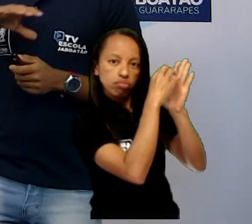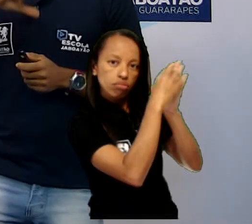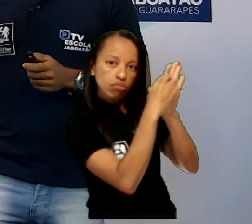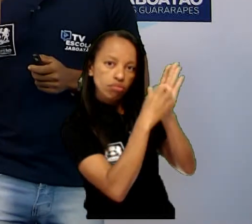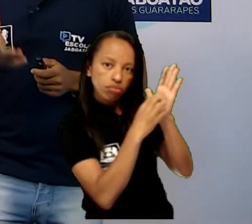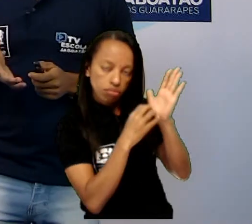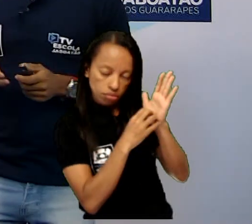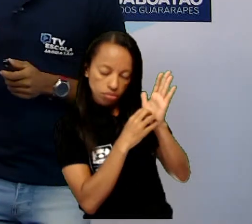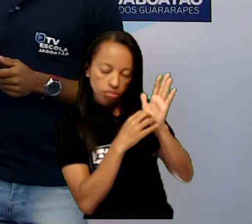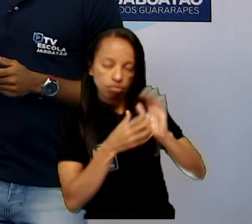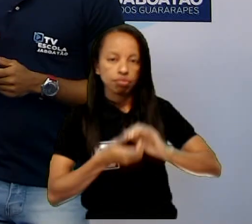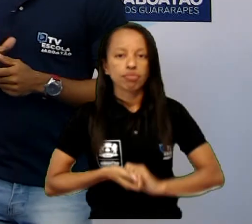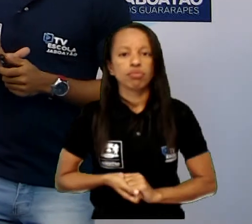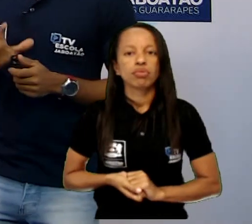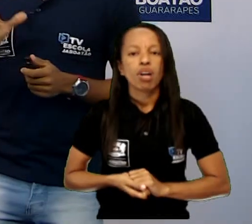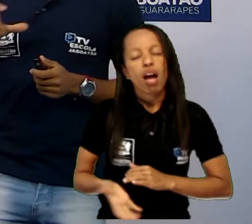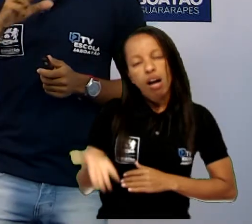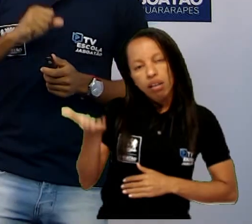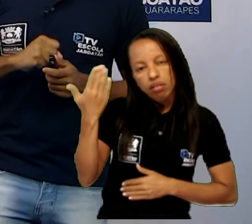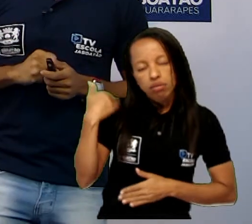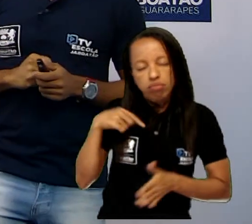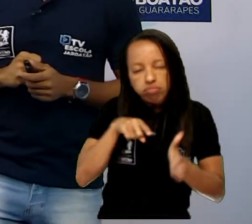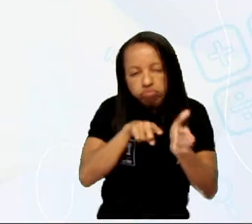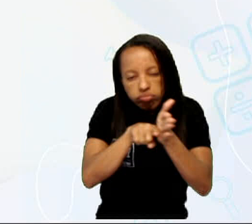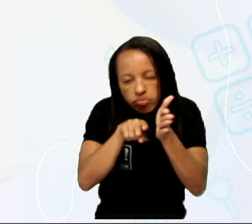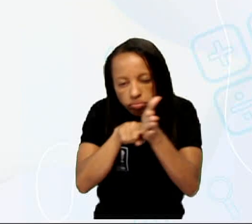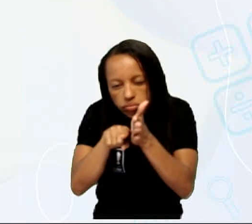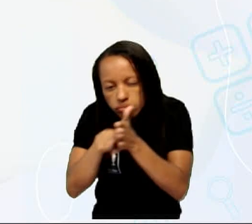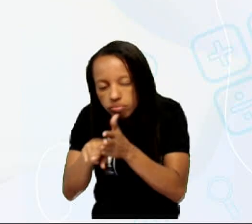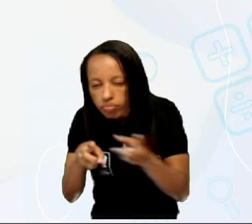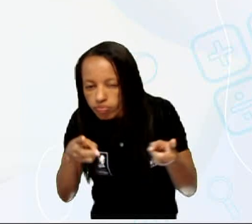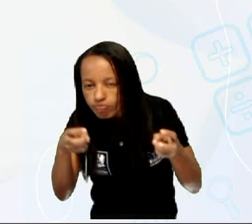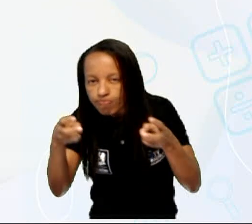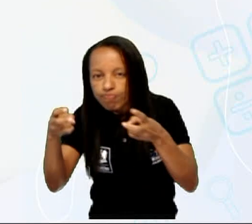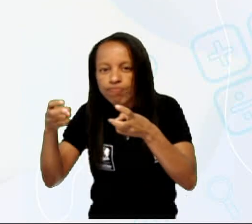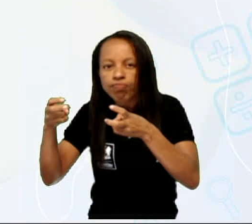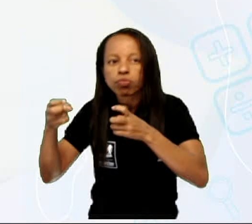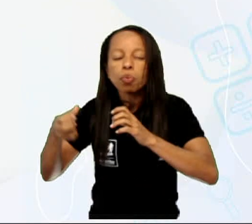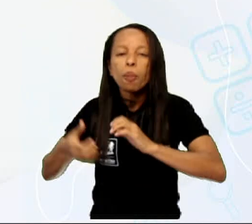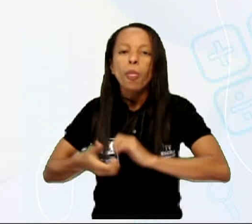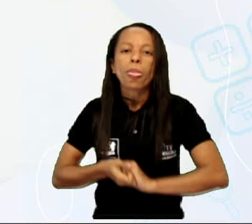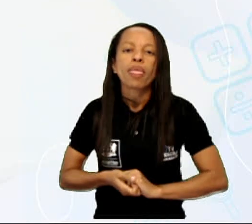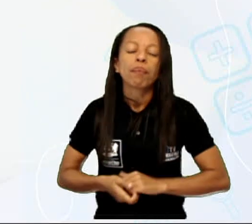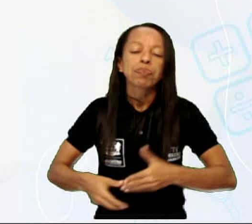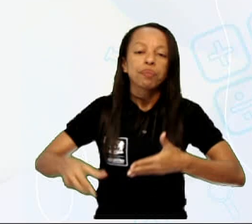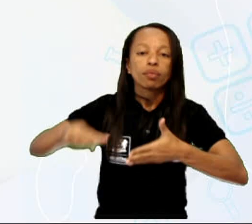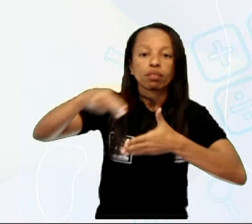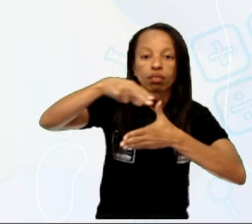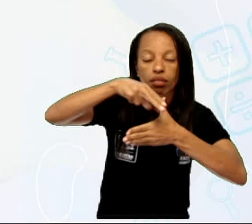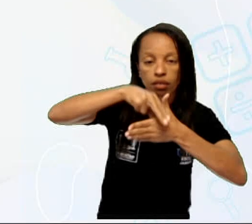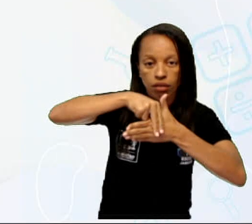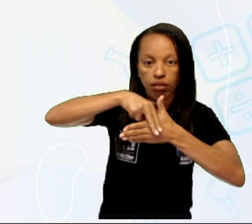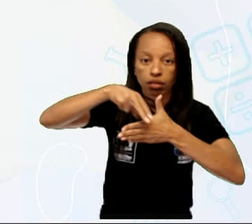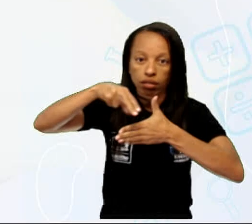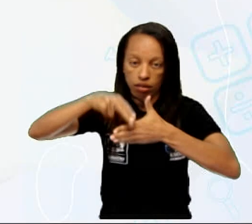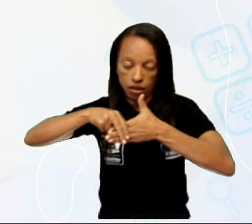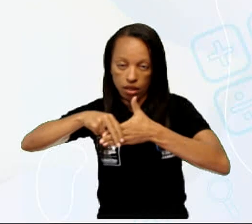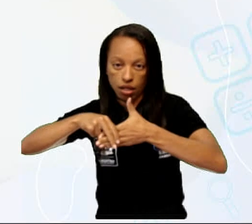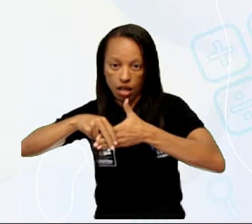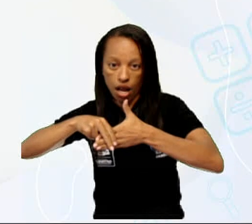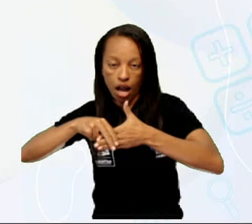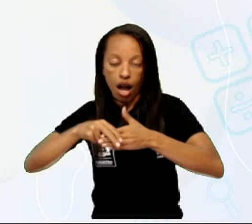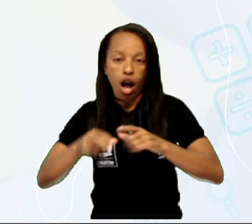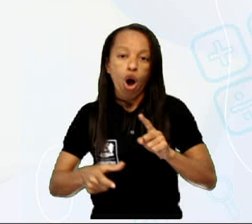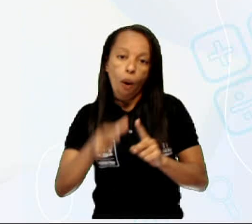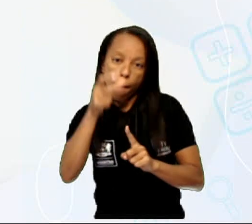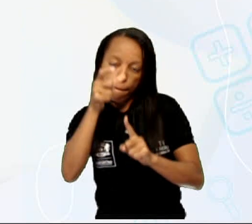Vamos fazer uma análise disso aqui, tá? Desse cordel que acabamos de ler. O cordel é um cordel cujo personagem principal é